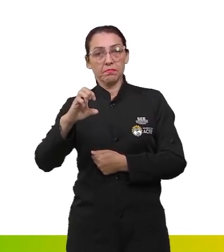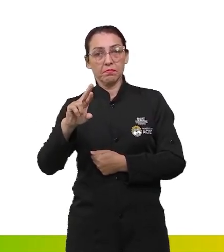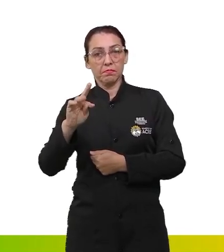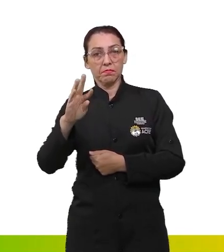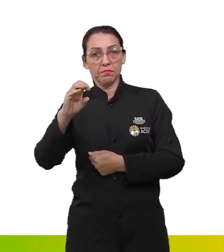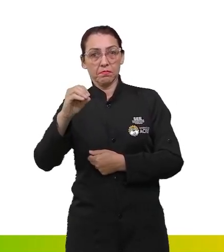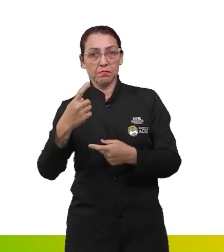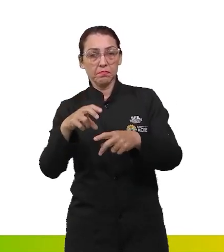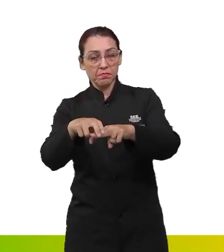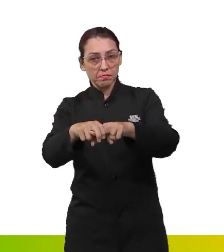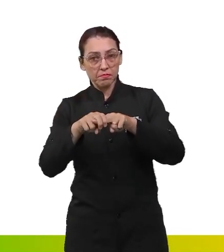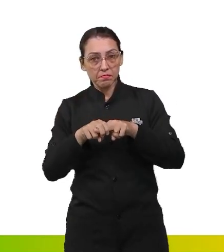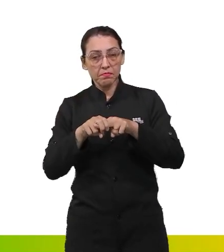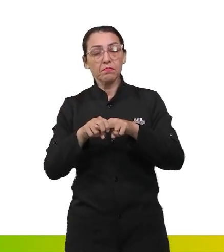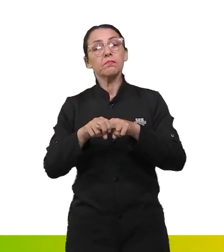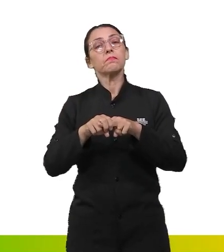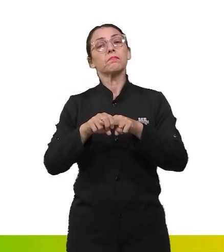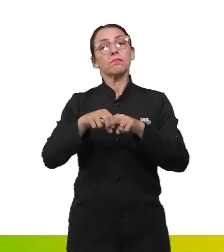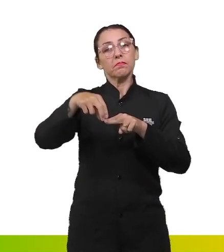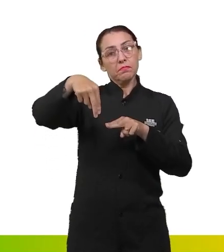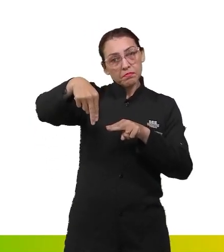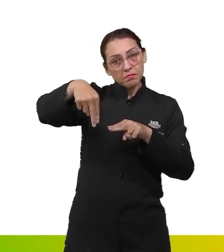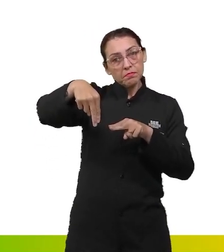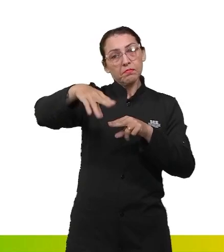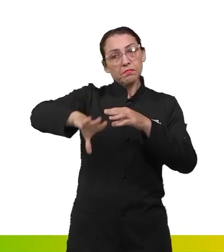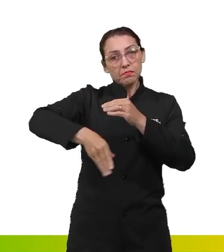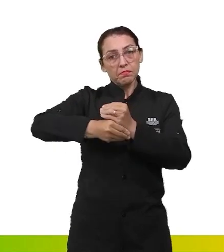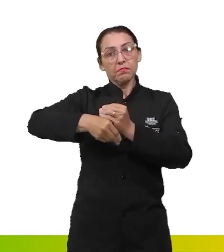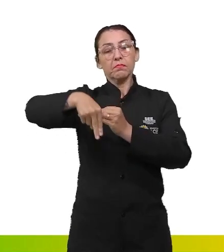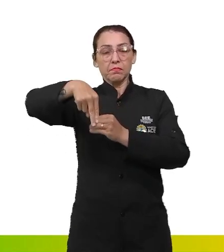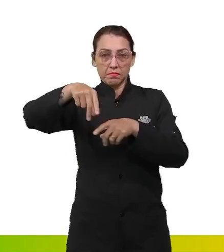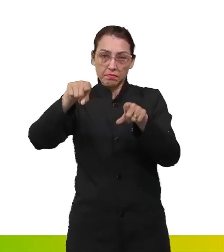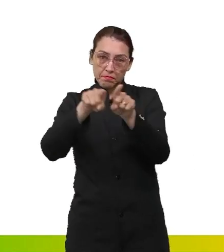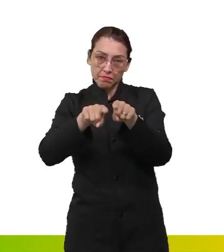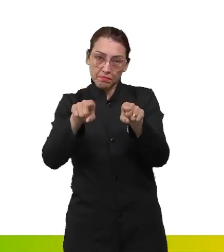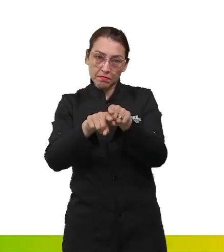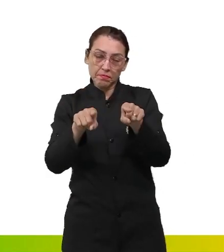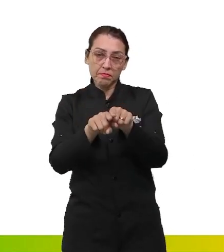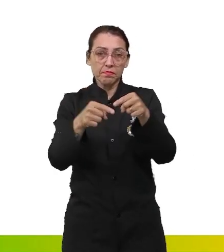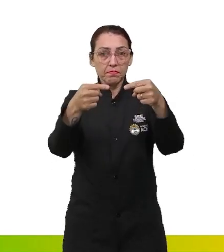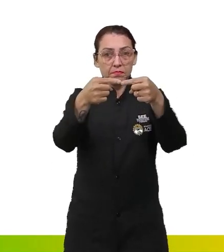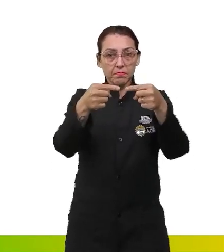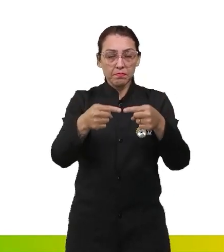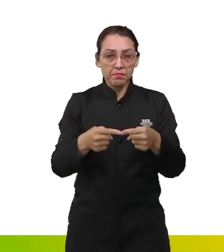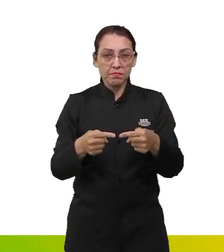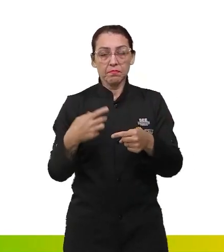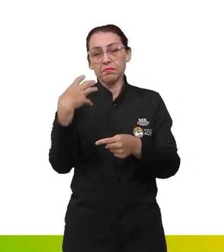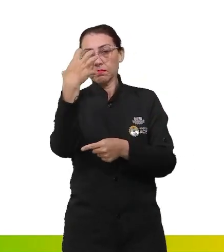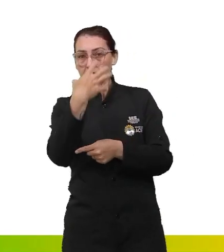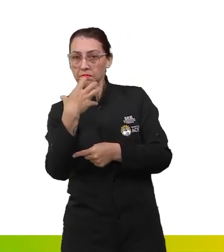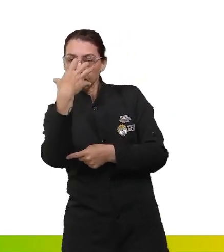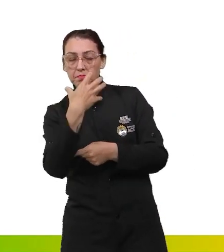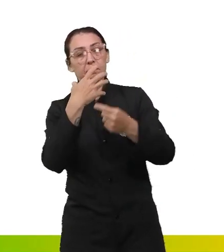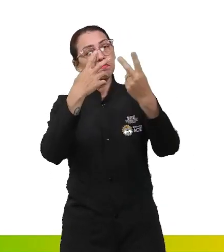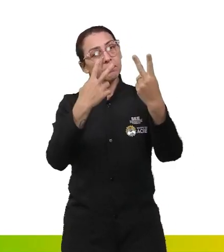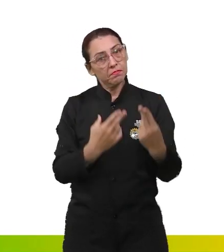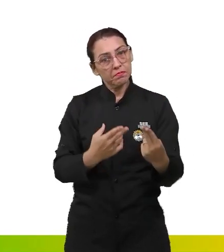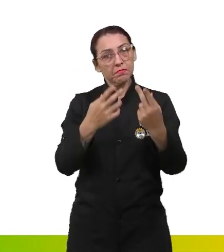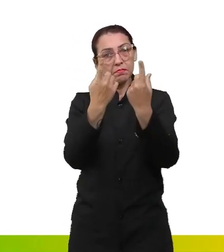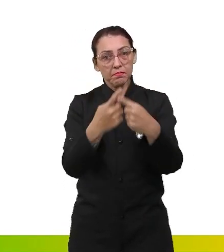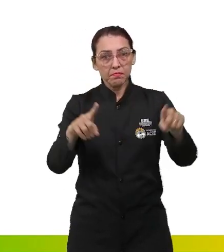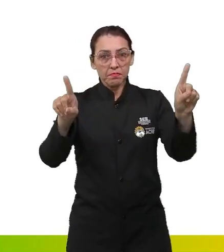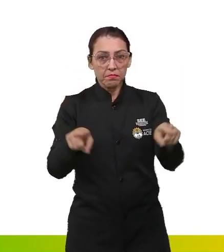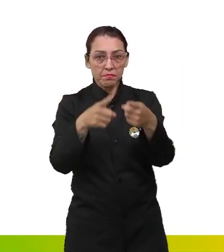gustar está no plural também, gustan, los conciertos. O verbo cantar, a mesma maneira. Olha aqui lá, música,